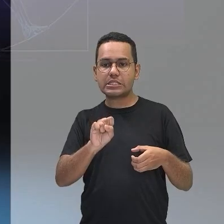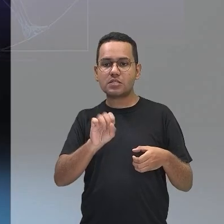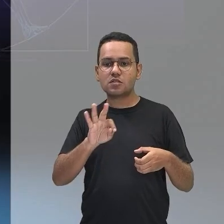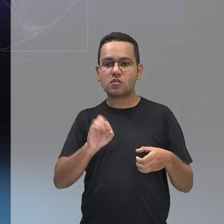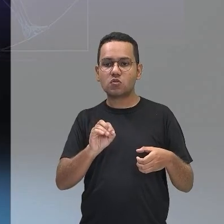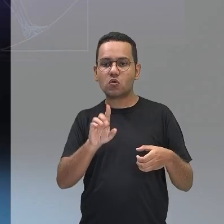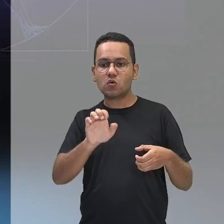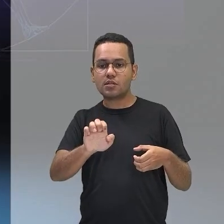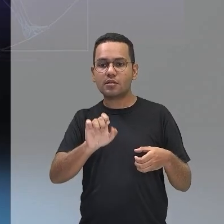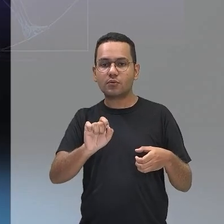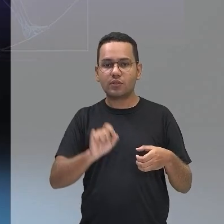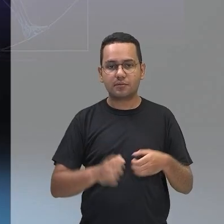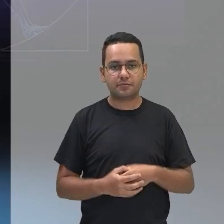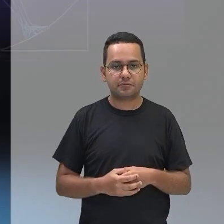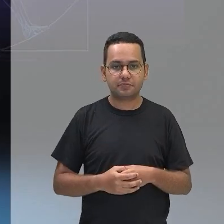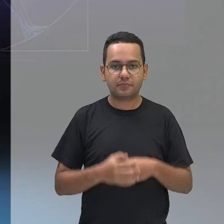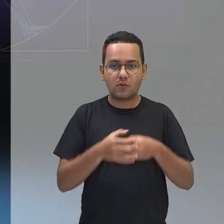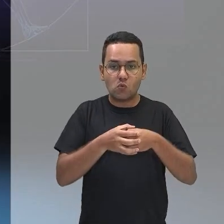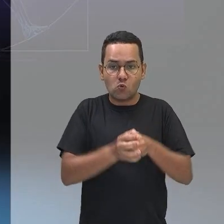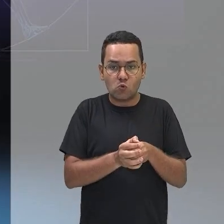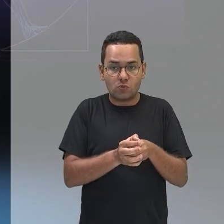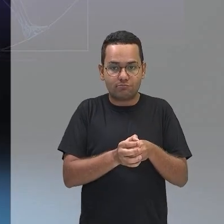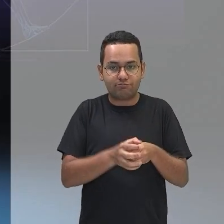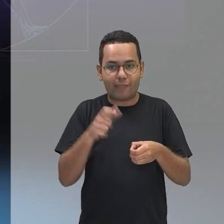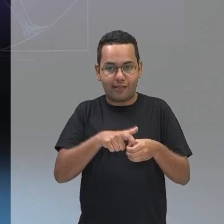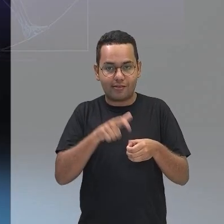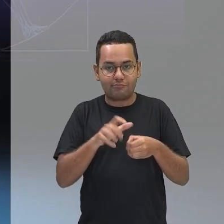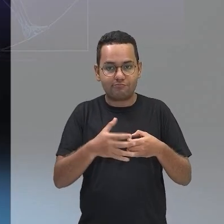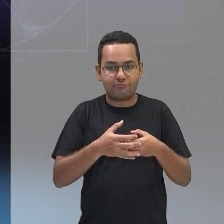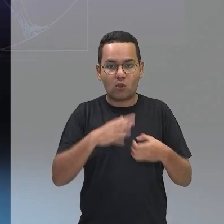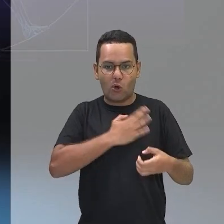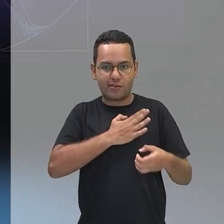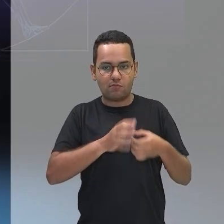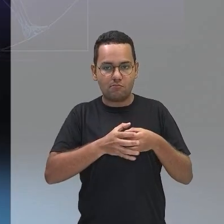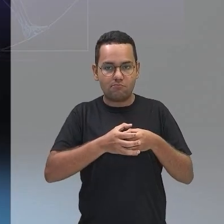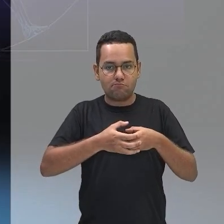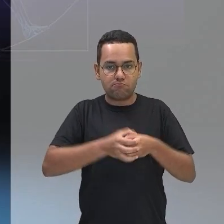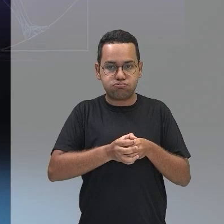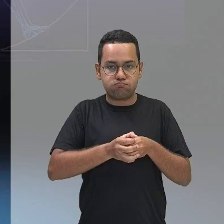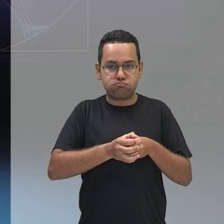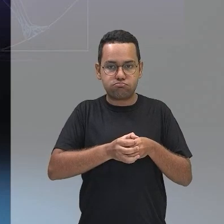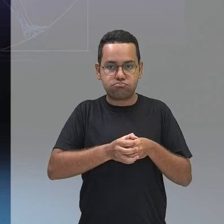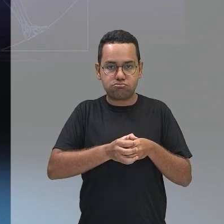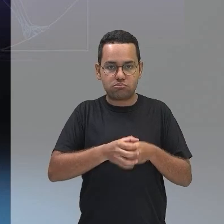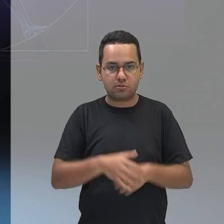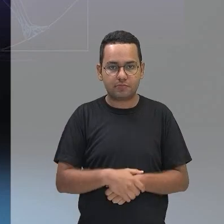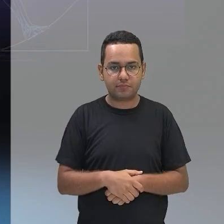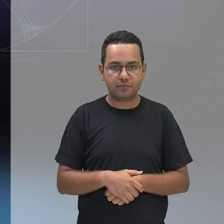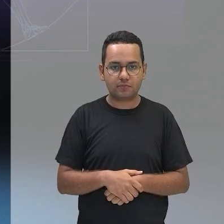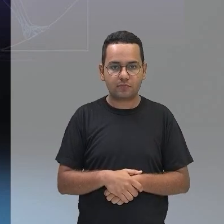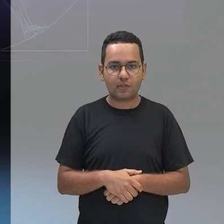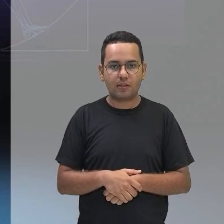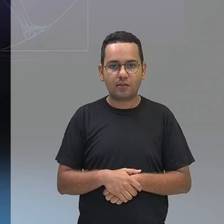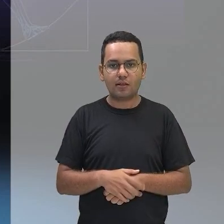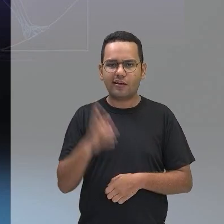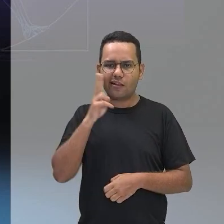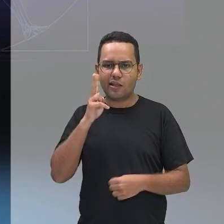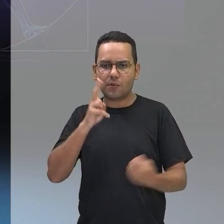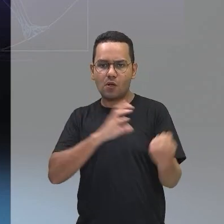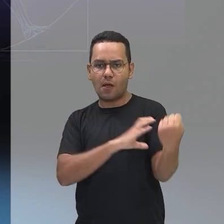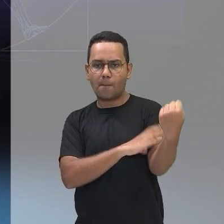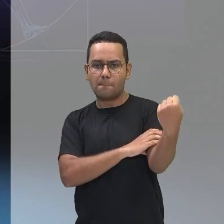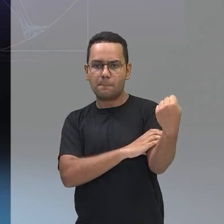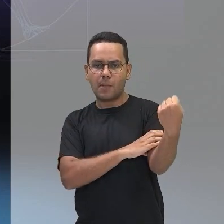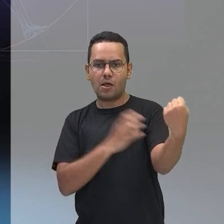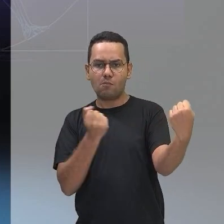quê? De contração do coração, né? É a pressão, quando você vai medir com aquele aparelhinho, né, que dá lá aquela parte lá, o médico,